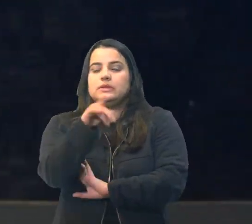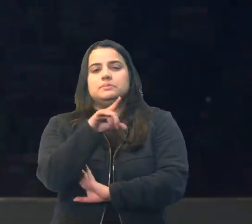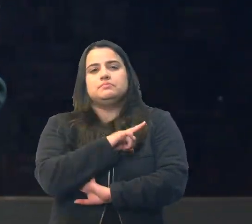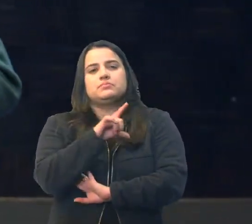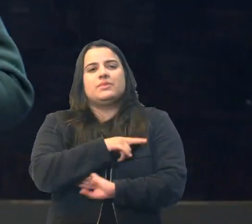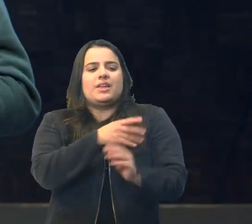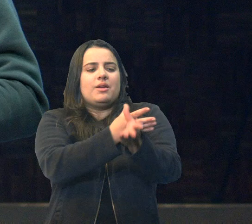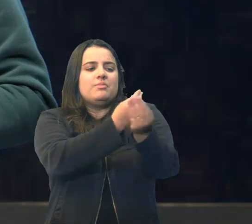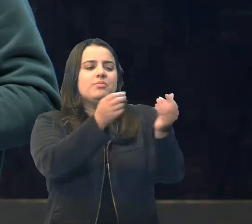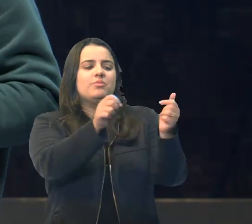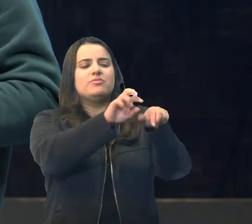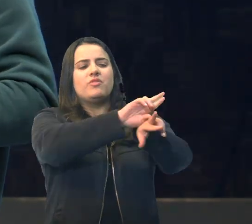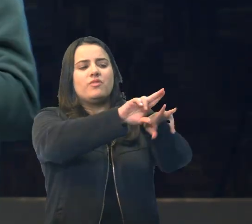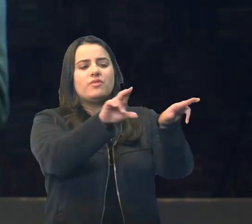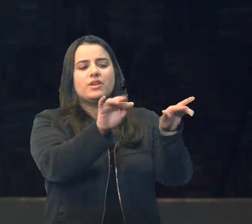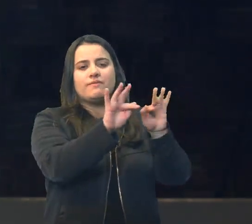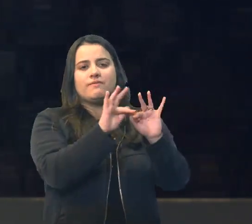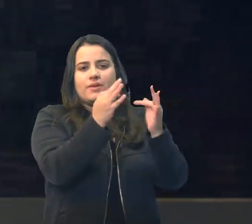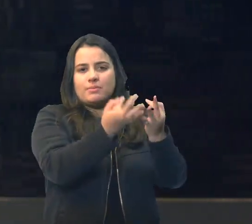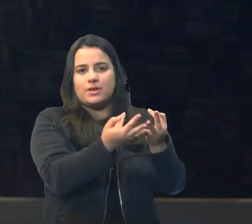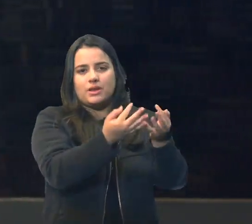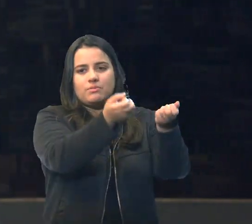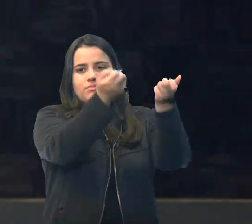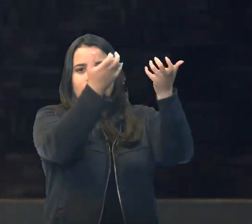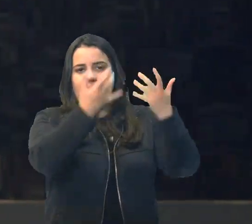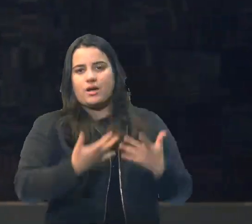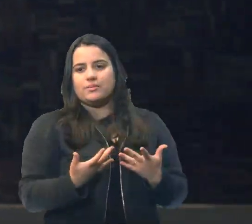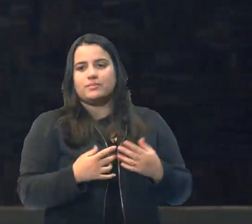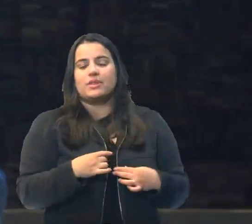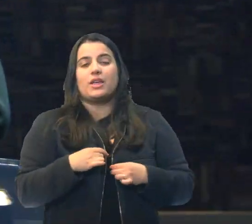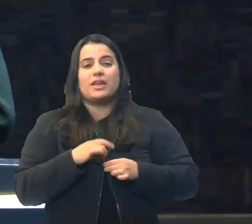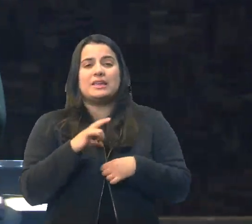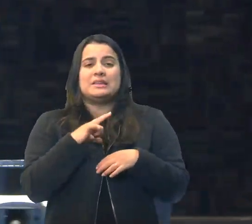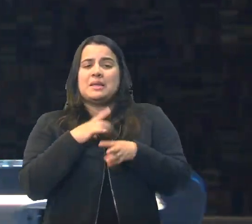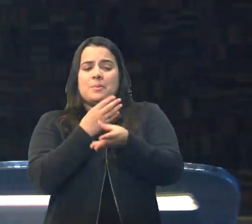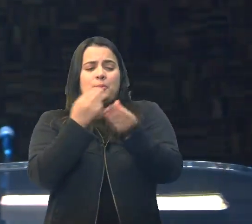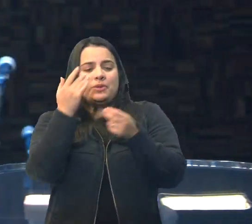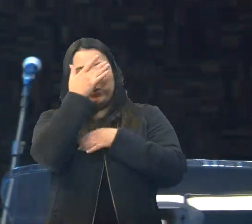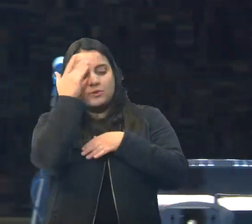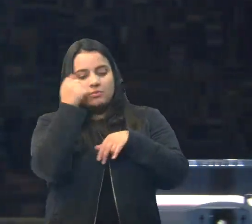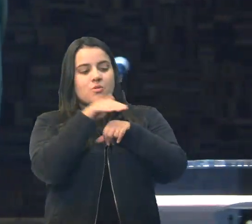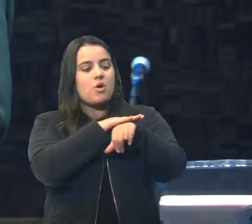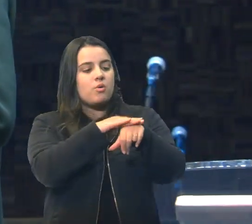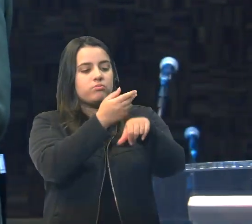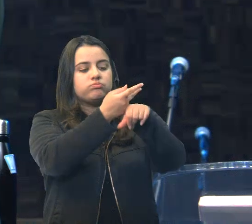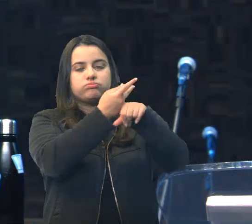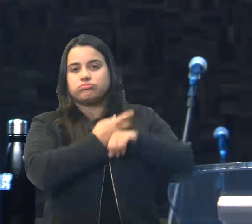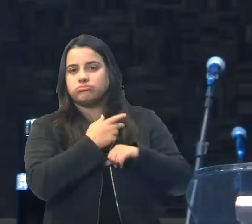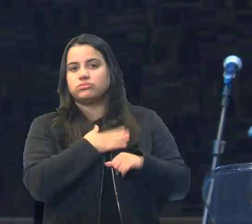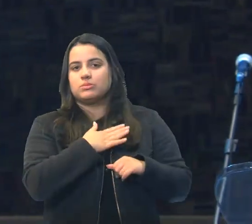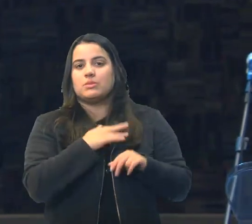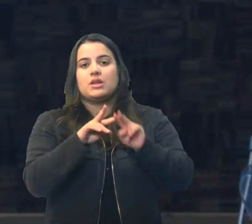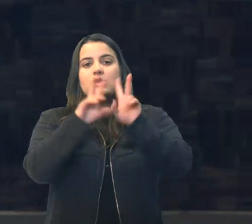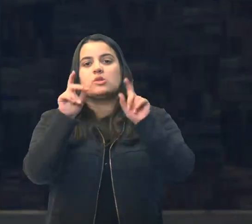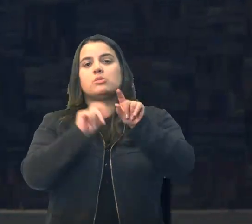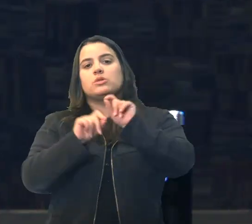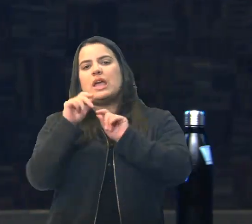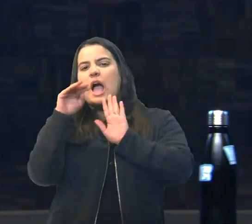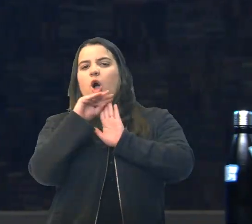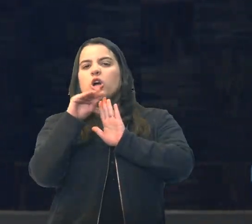pais e vários adolescentes, e vem todo tipo de gente conversar comigo sobre a